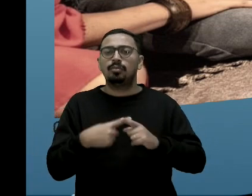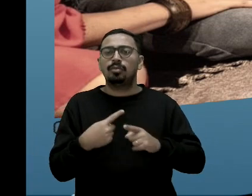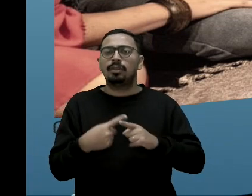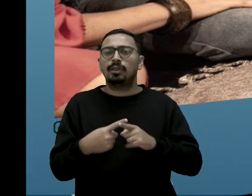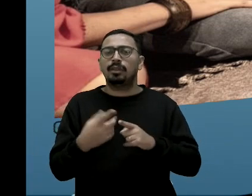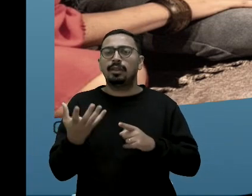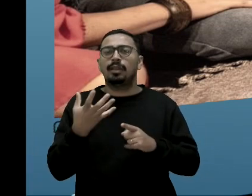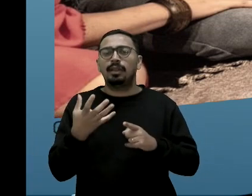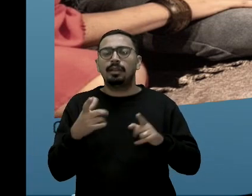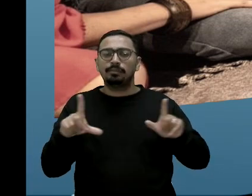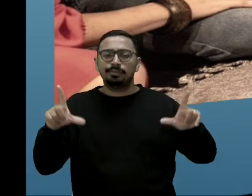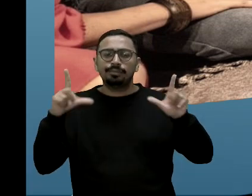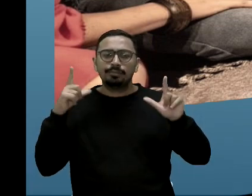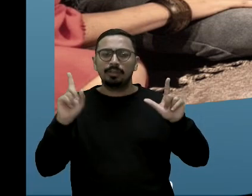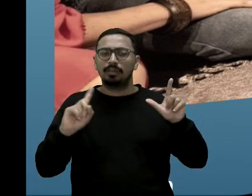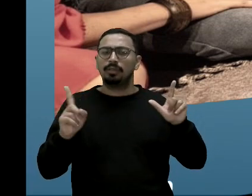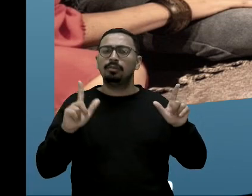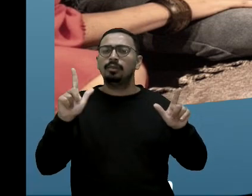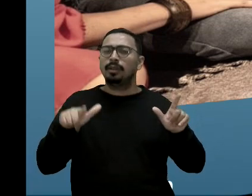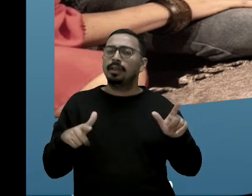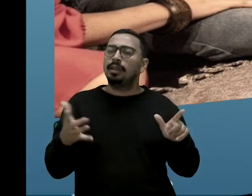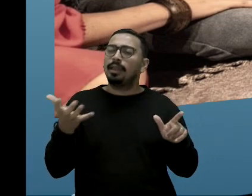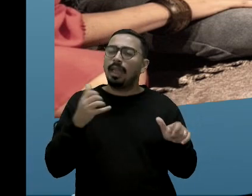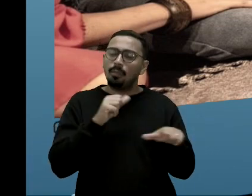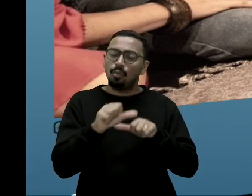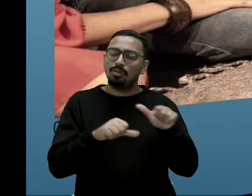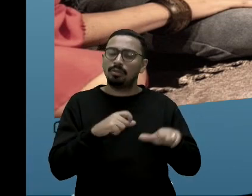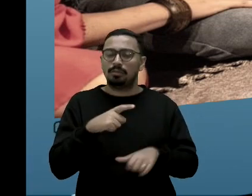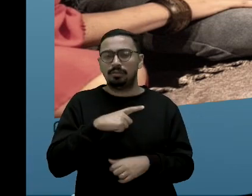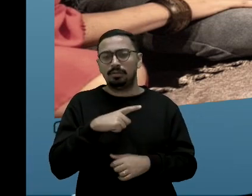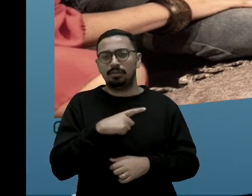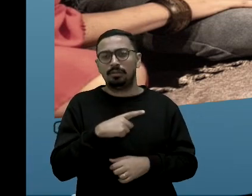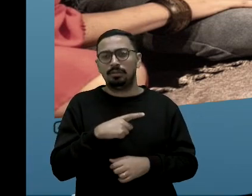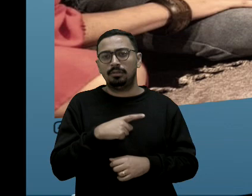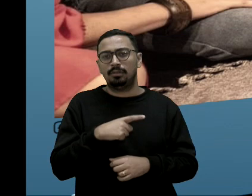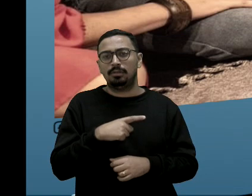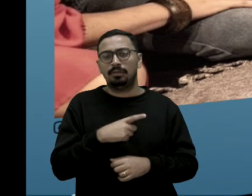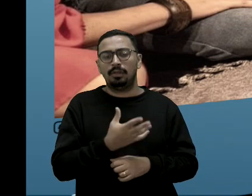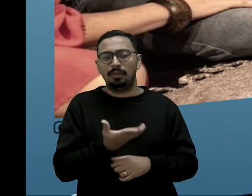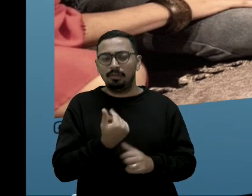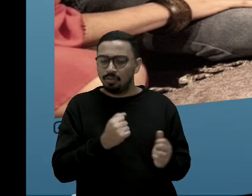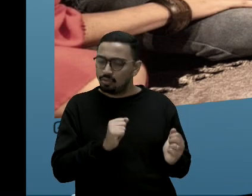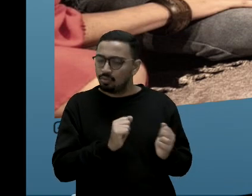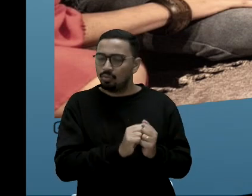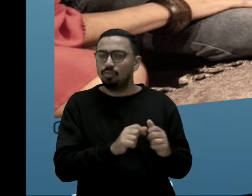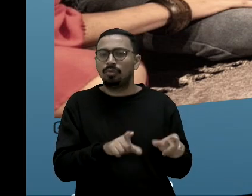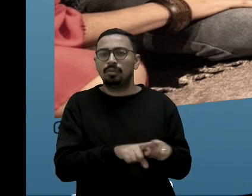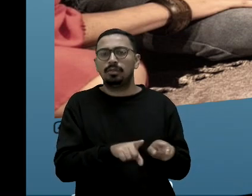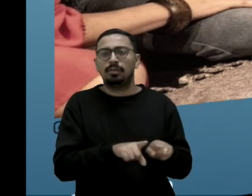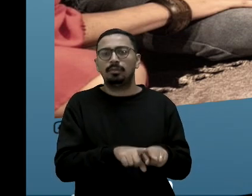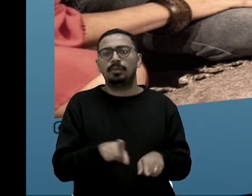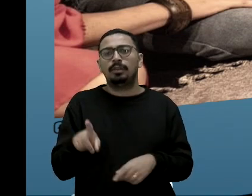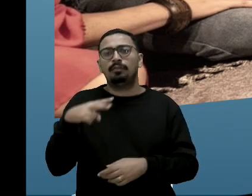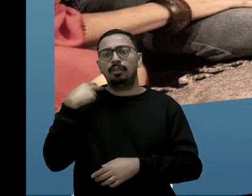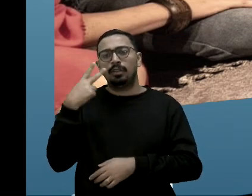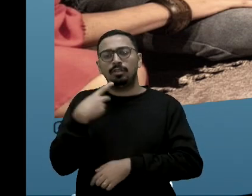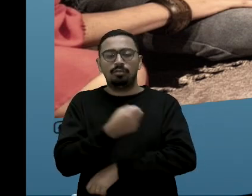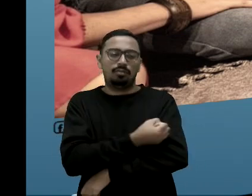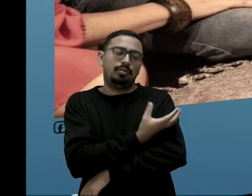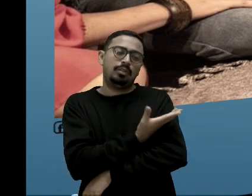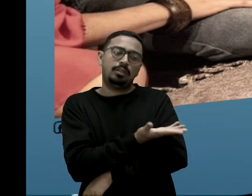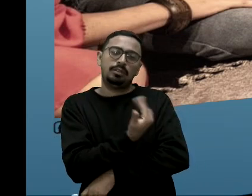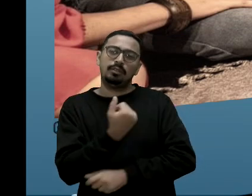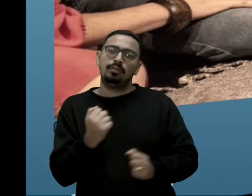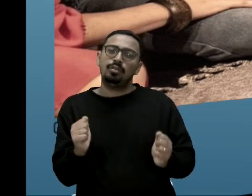querer aparecer. É porque você tem vontade de mudar. E você convidou, vem comigo. A Elisa me foi e falou, vem também, né,